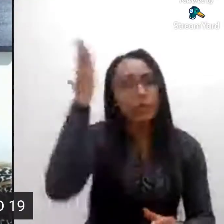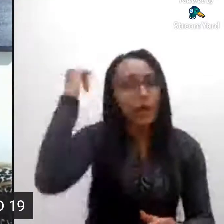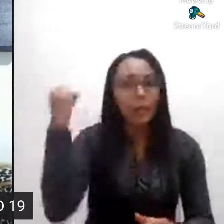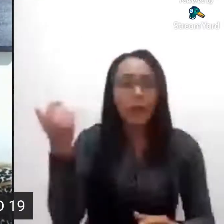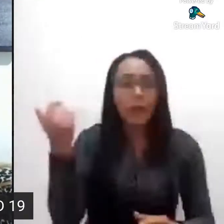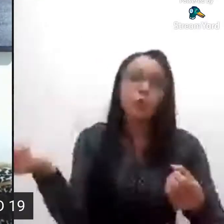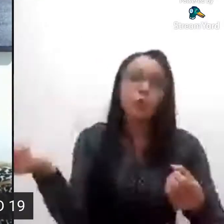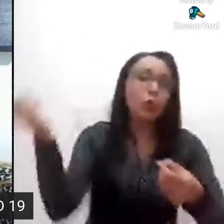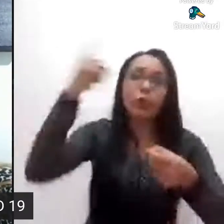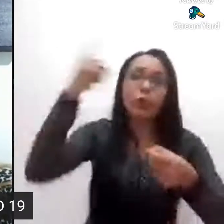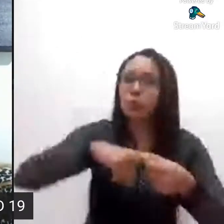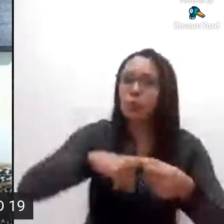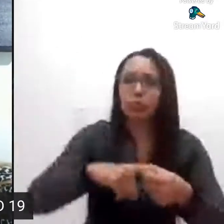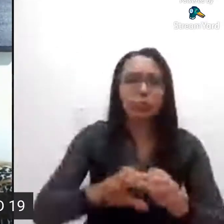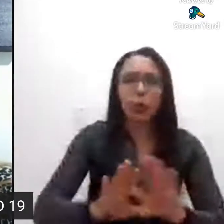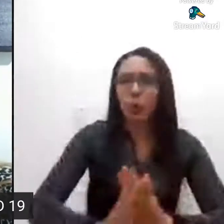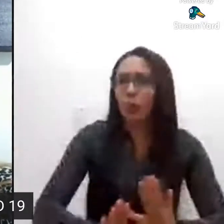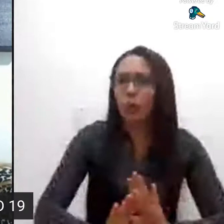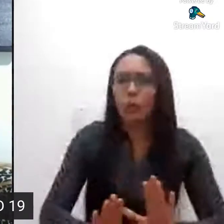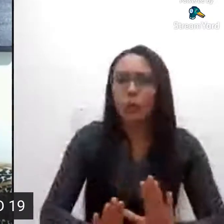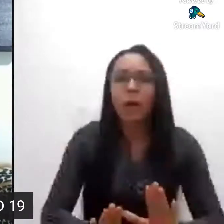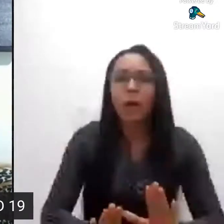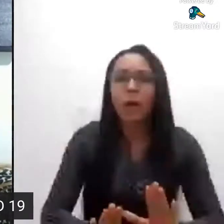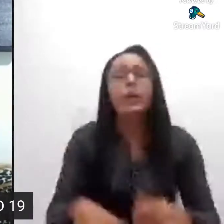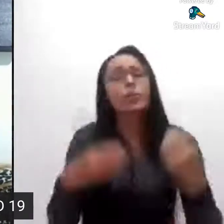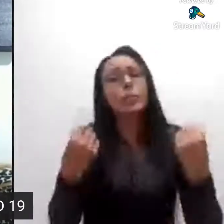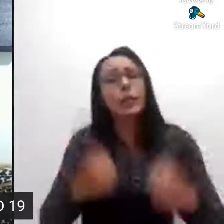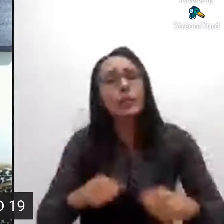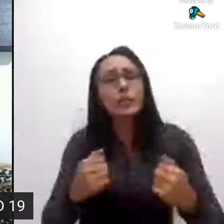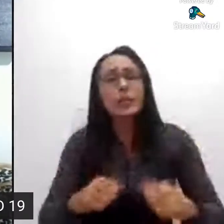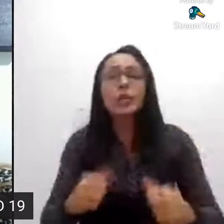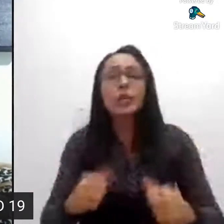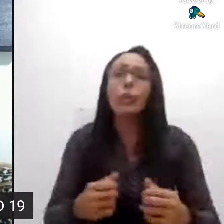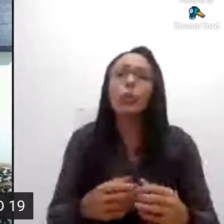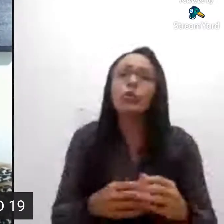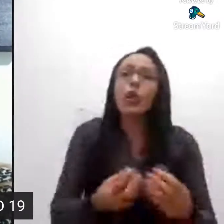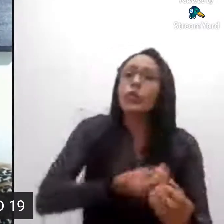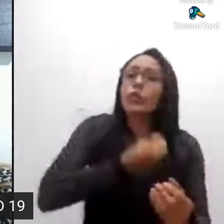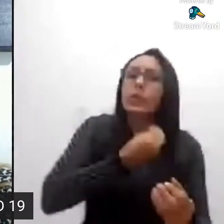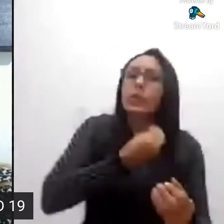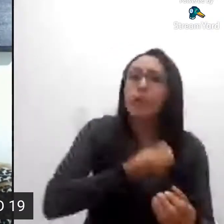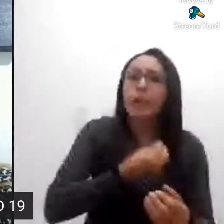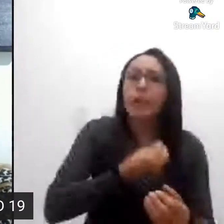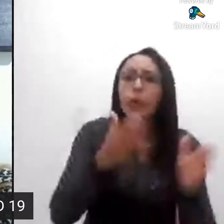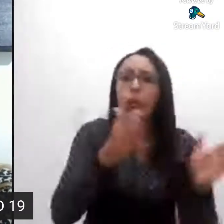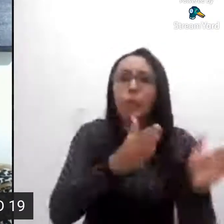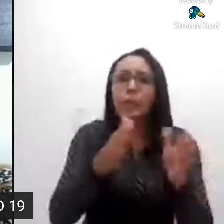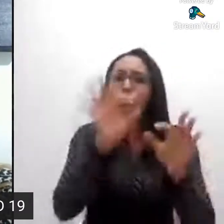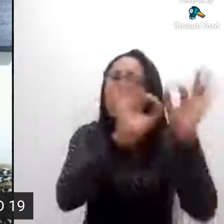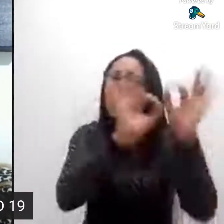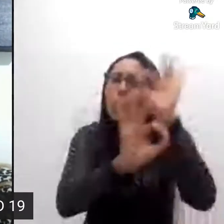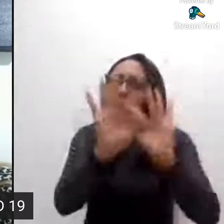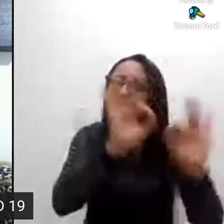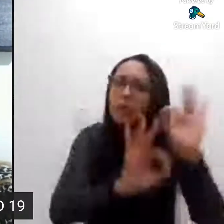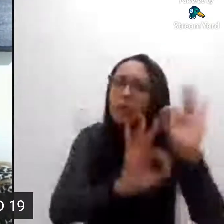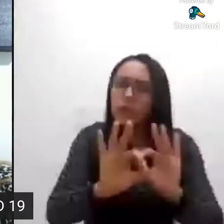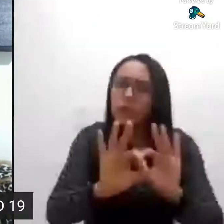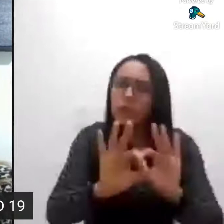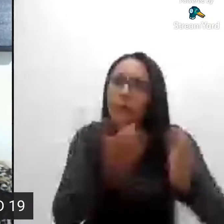mas precisamos viver um momento de preparação que a gente chama de momento de convivência,